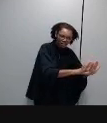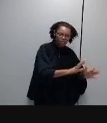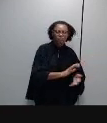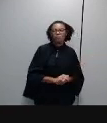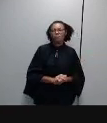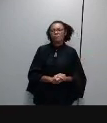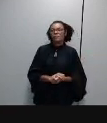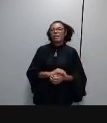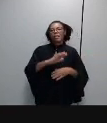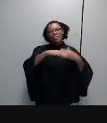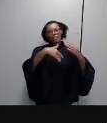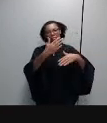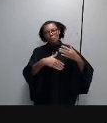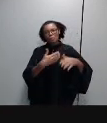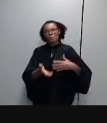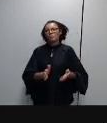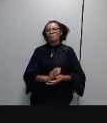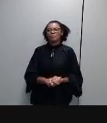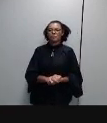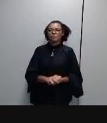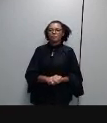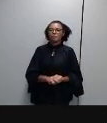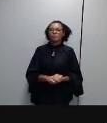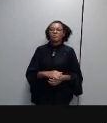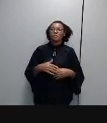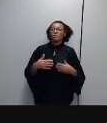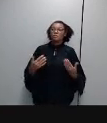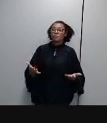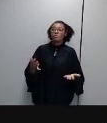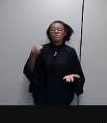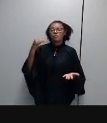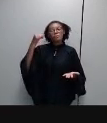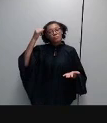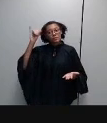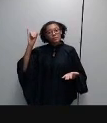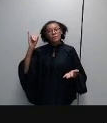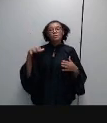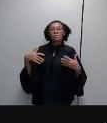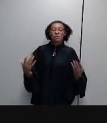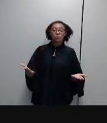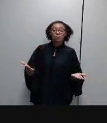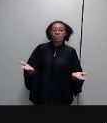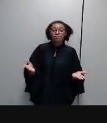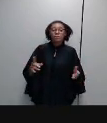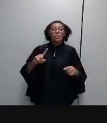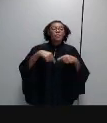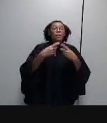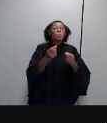habilitação lá na floresta Bom dia e a execução fiscal que é que faz com ela depois